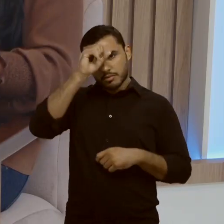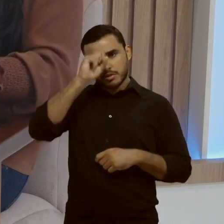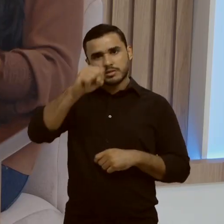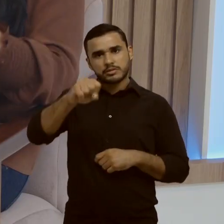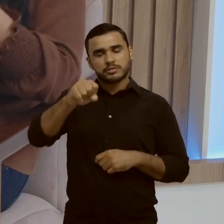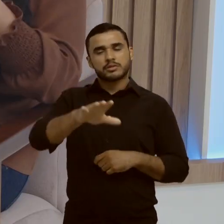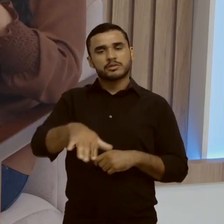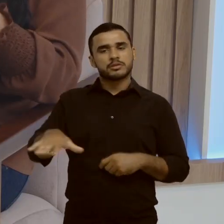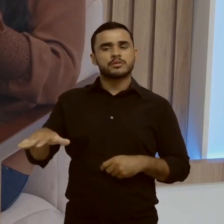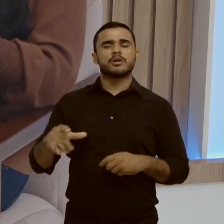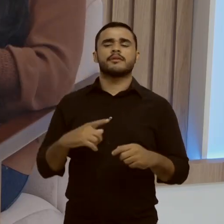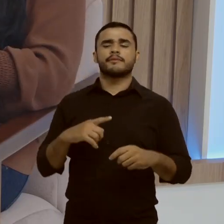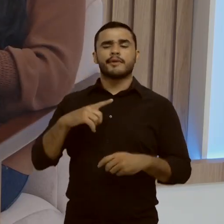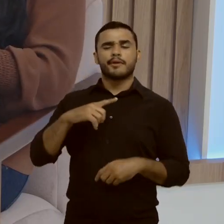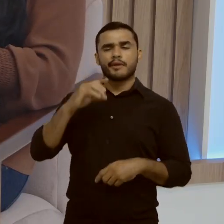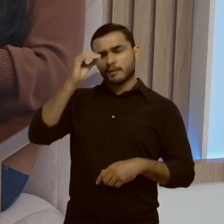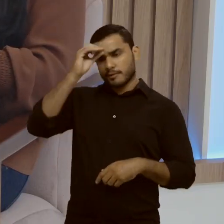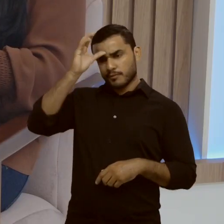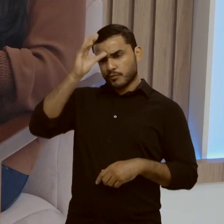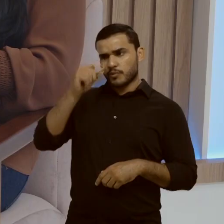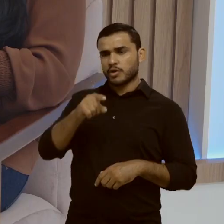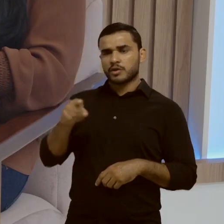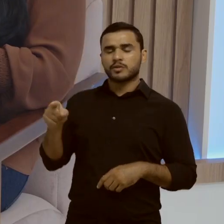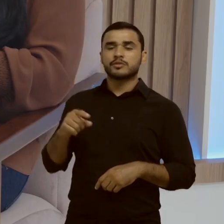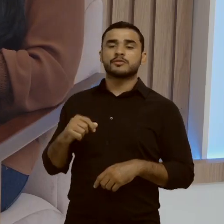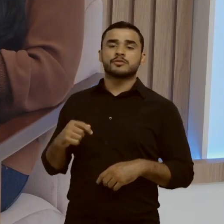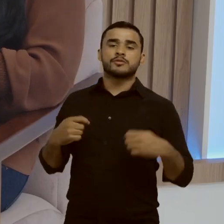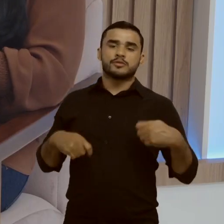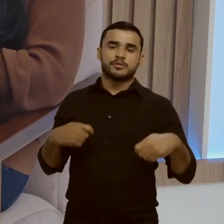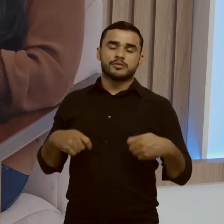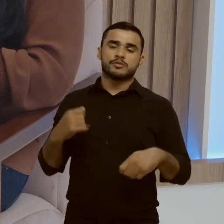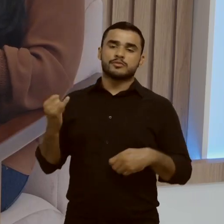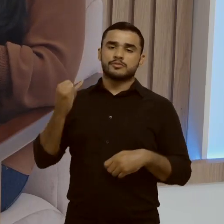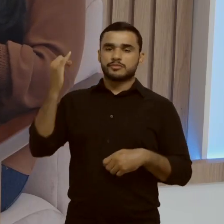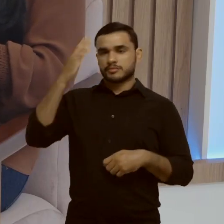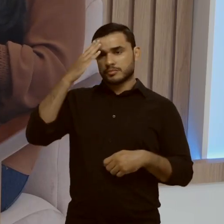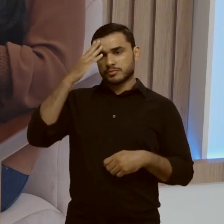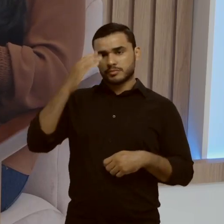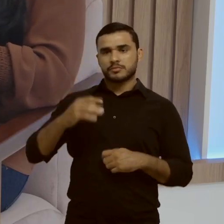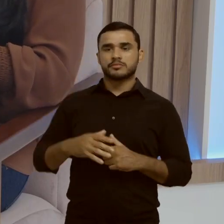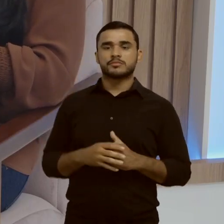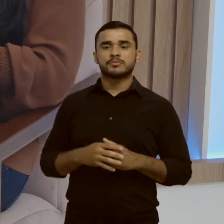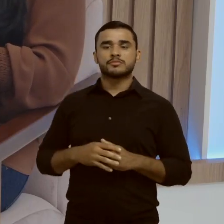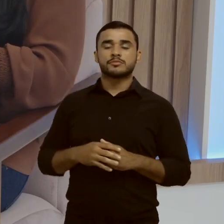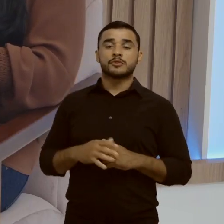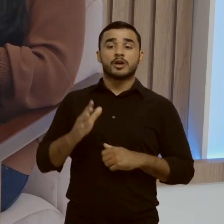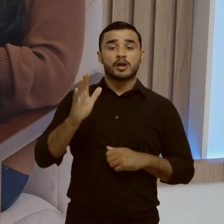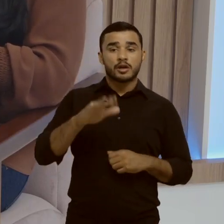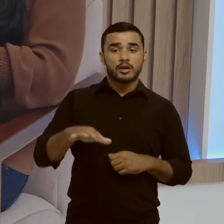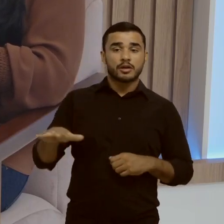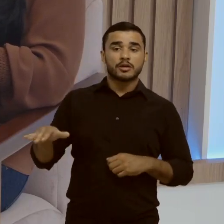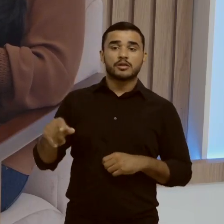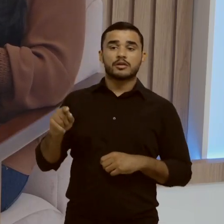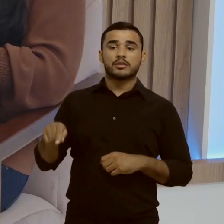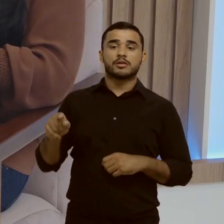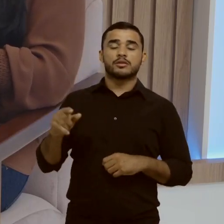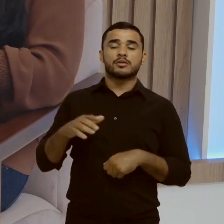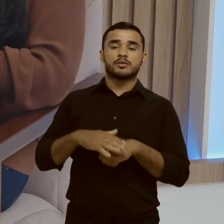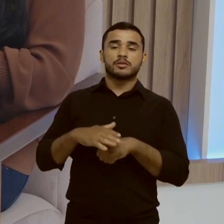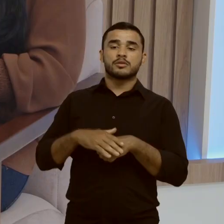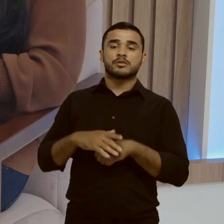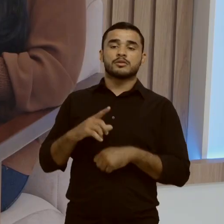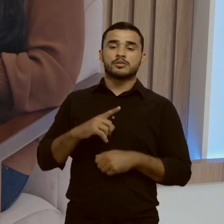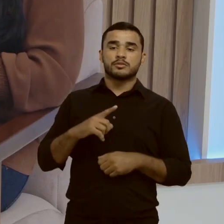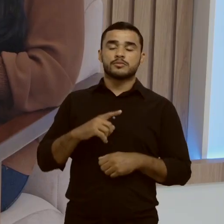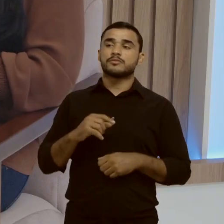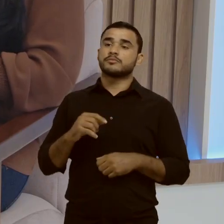esse conhecimento, com os conhecimentos prévios. Então, isso é muito significativo. Os pais têm grande papel